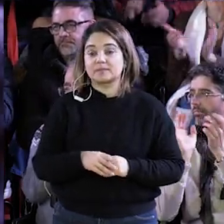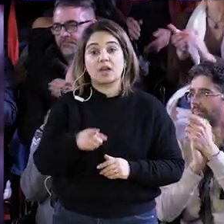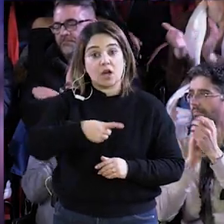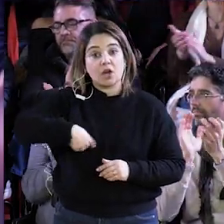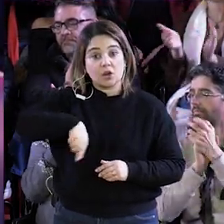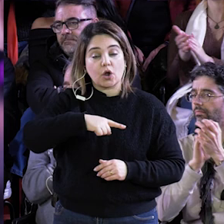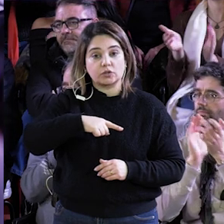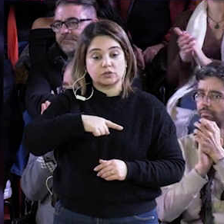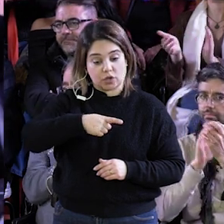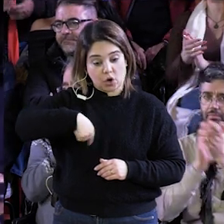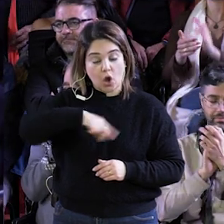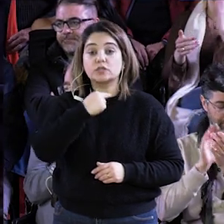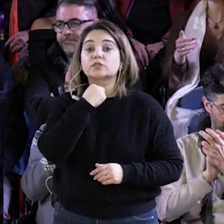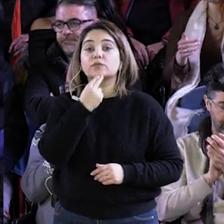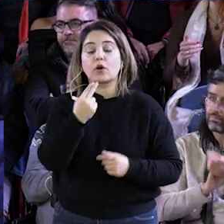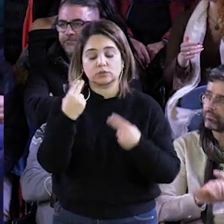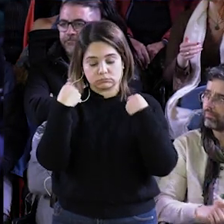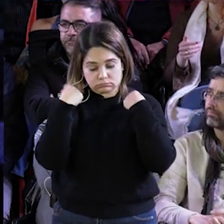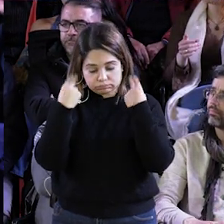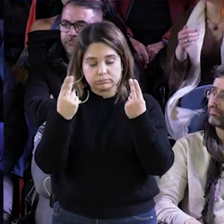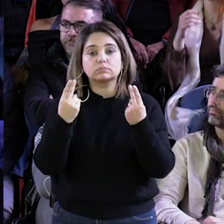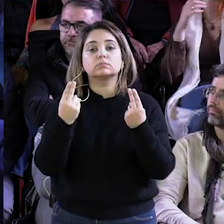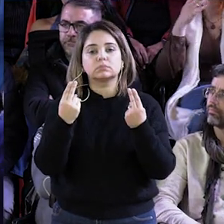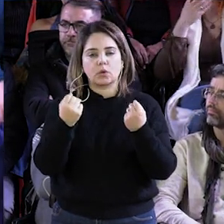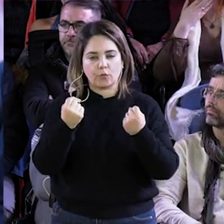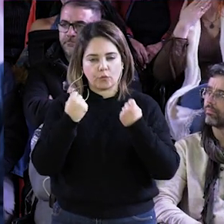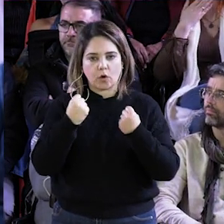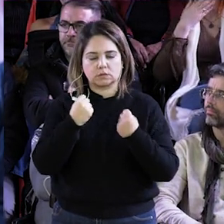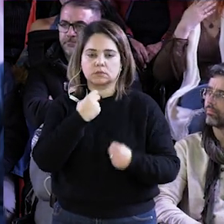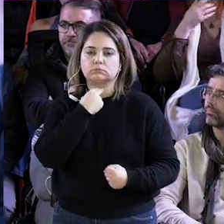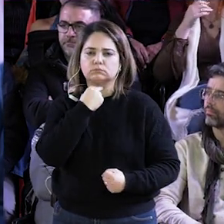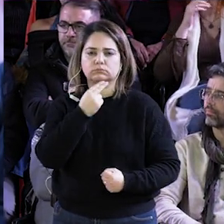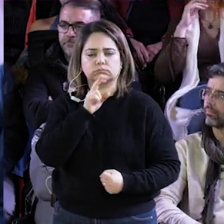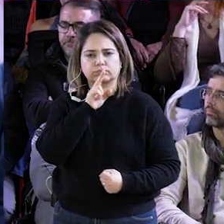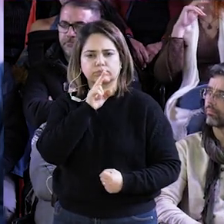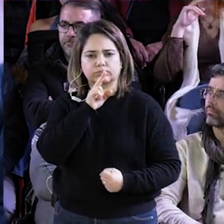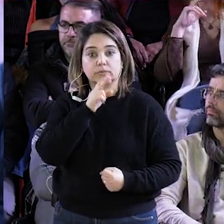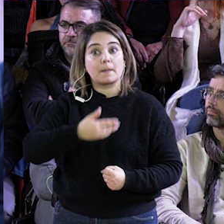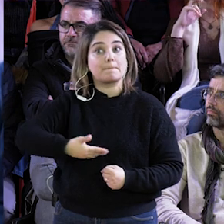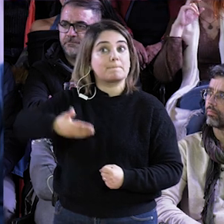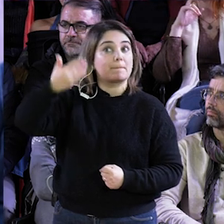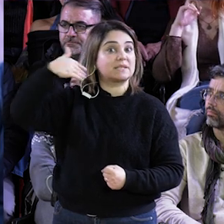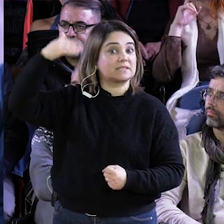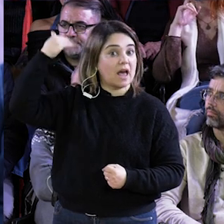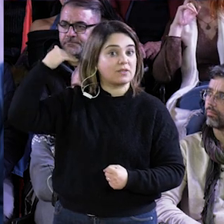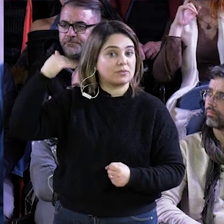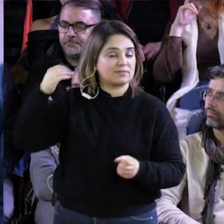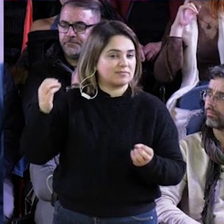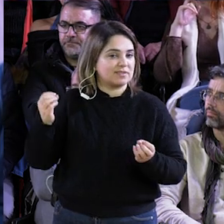Não fora a nossa voz ter alguma força e no passado não teria